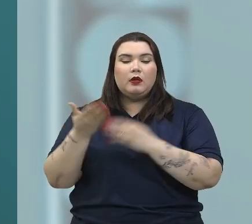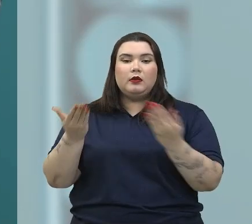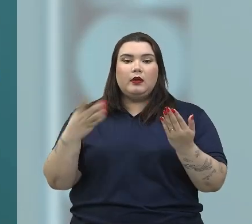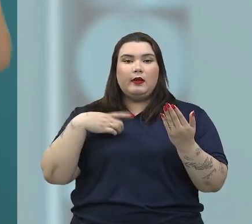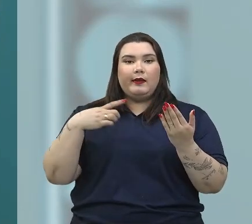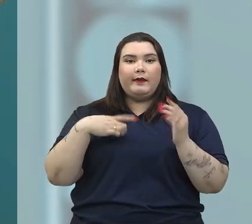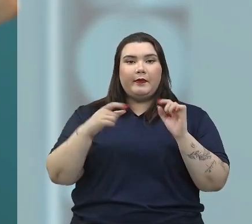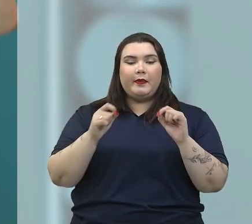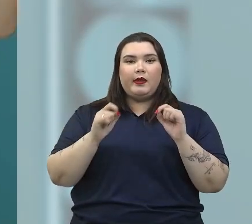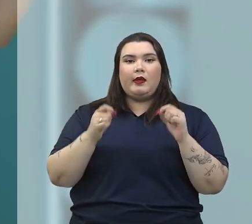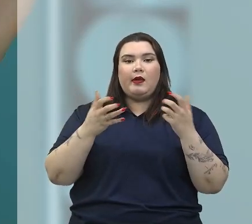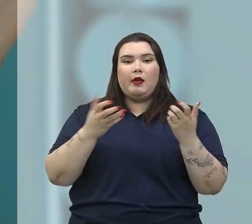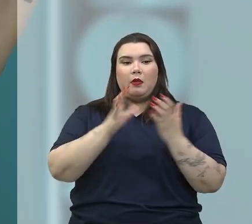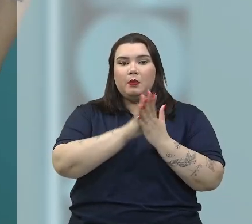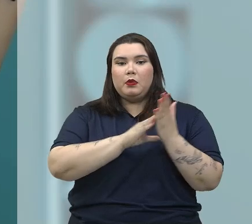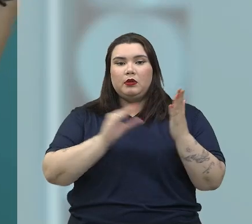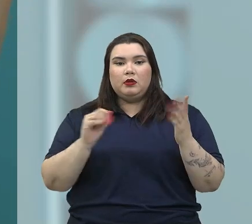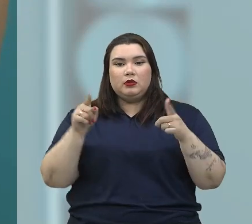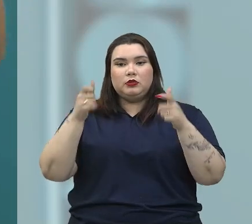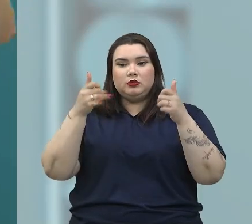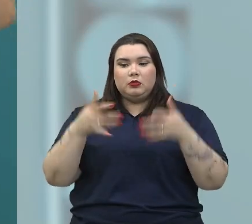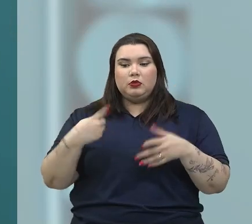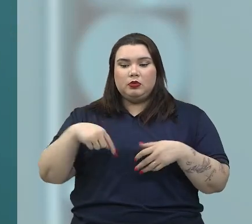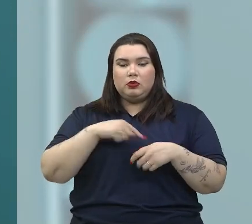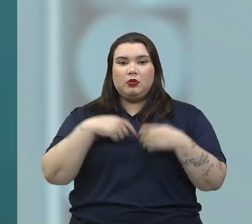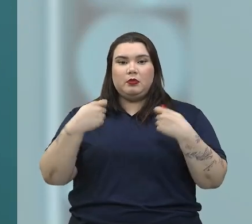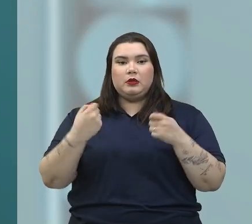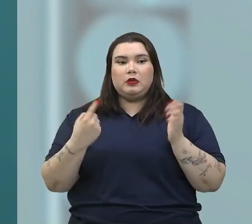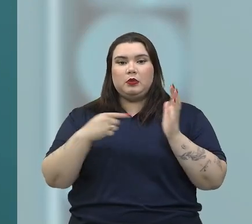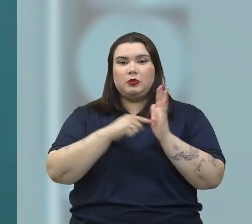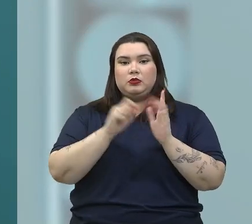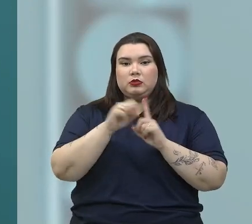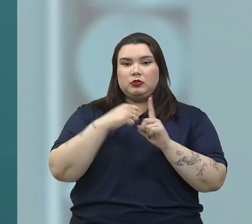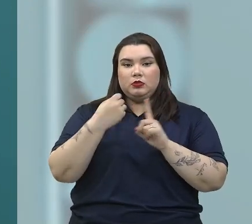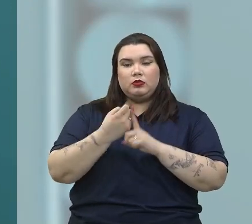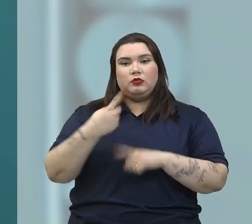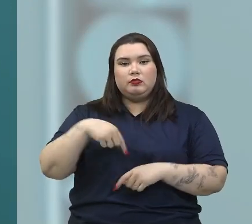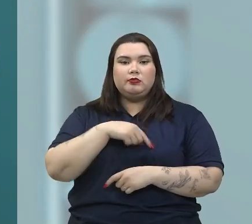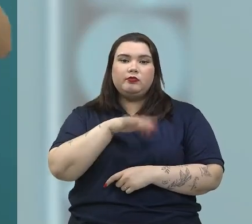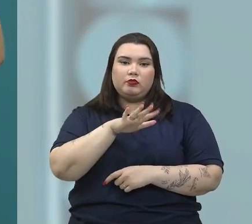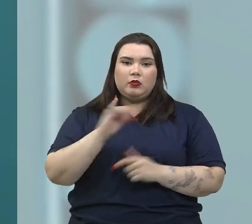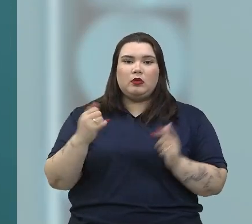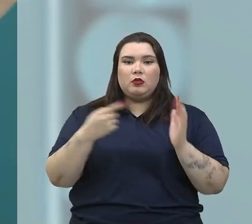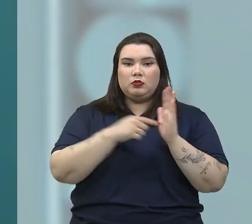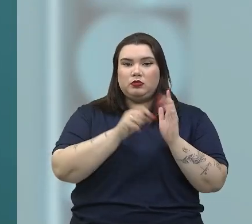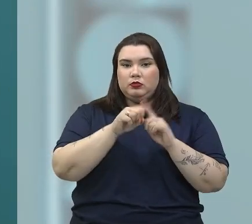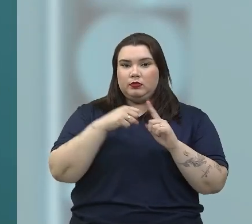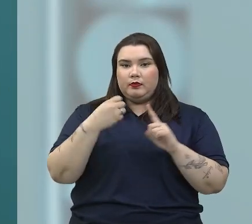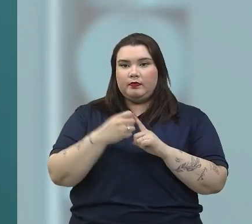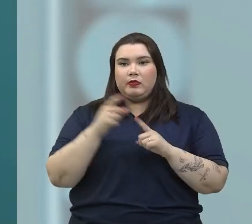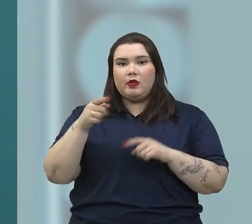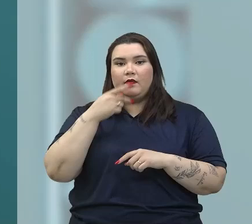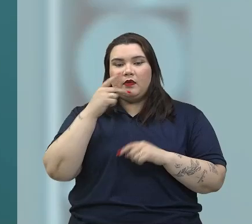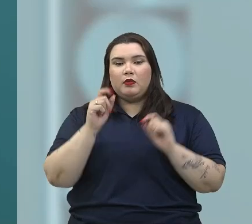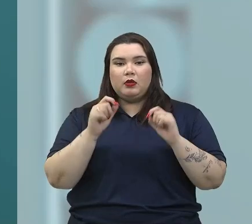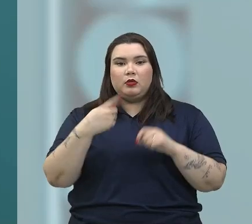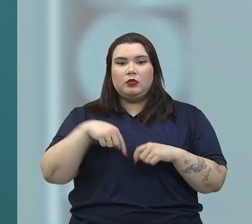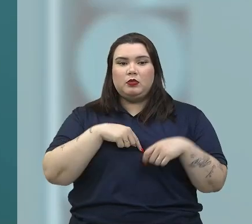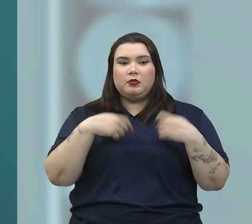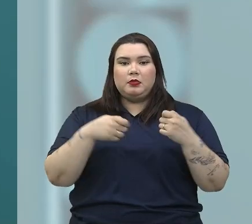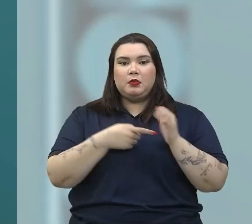e dizem assim, eles falam que nós temos que fazer denúncia social, então nós vamos fazer denúncia social. Eles falam que nós temos que